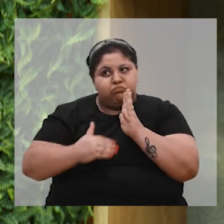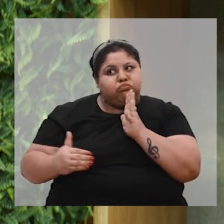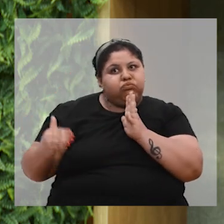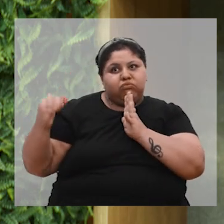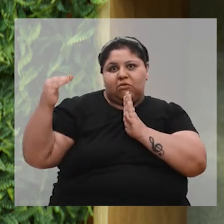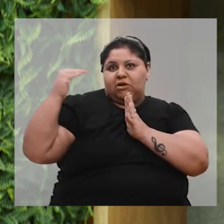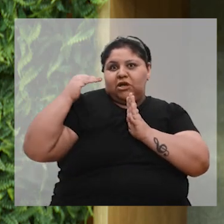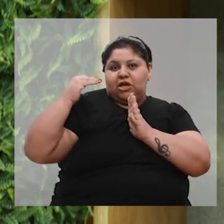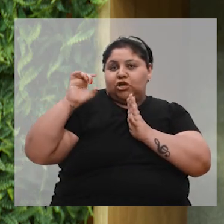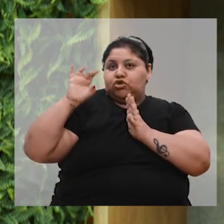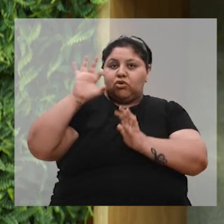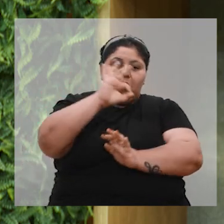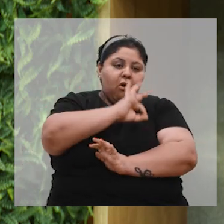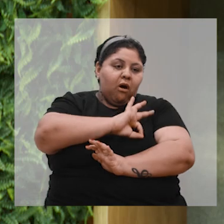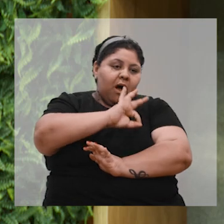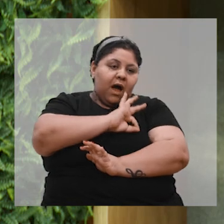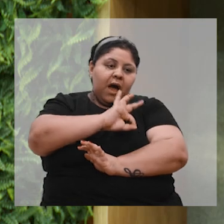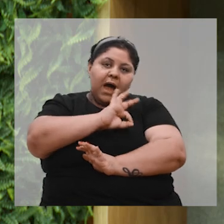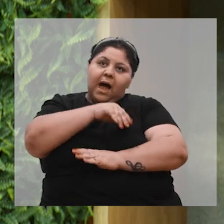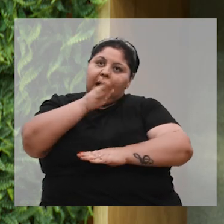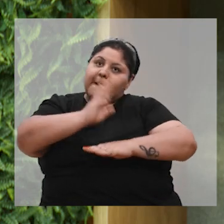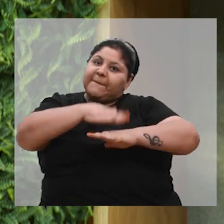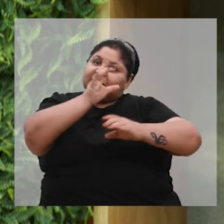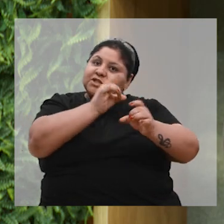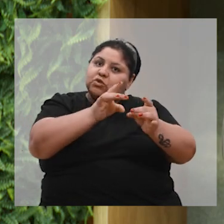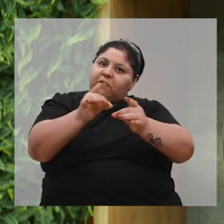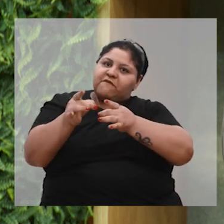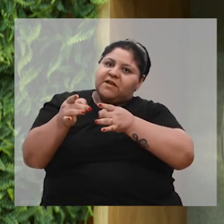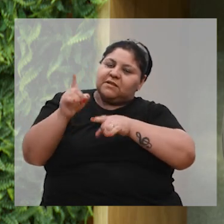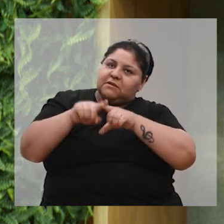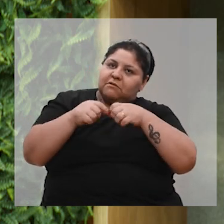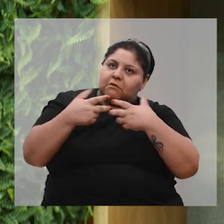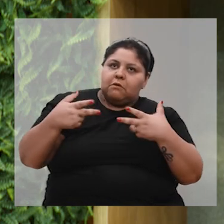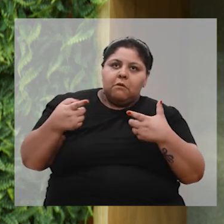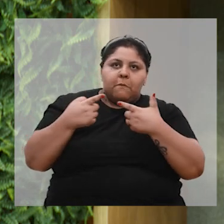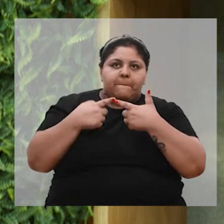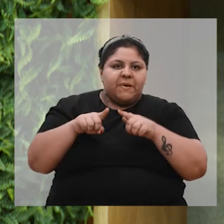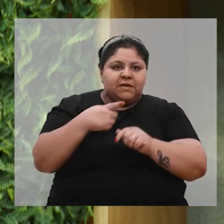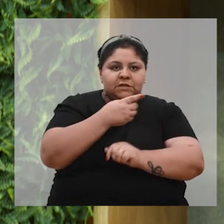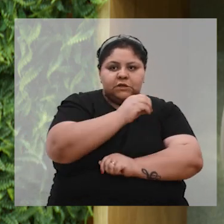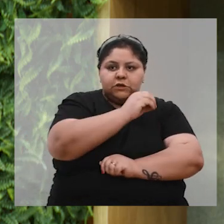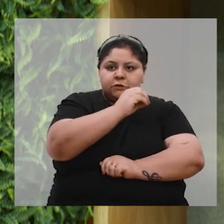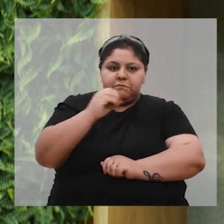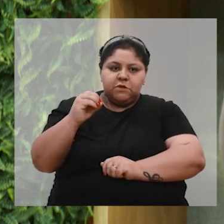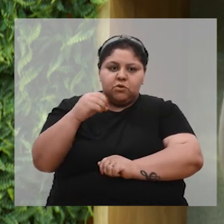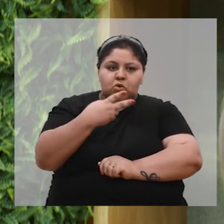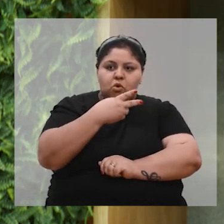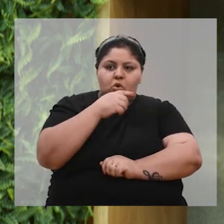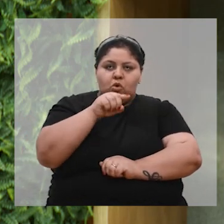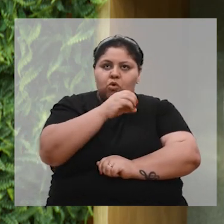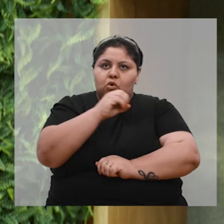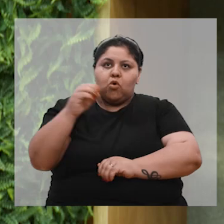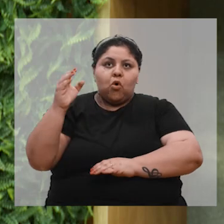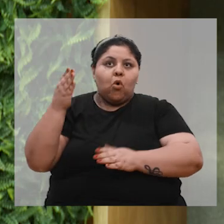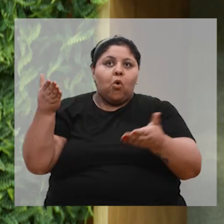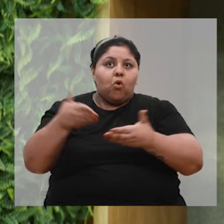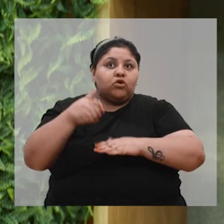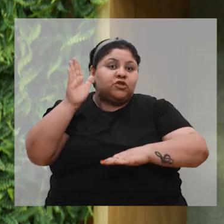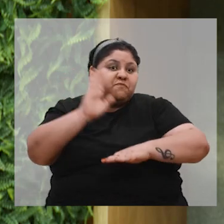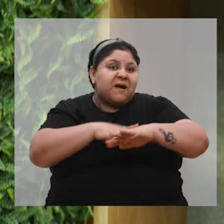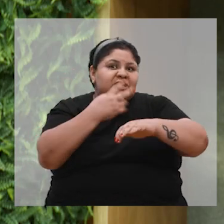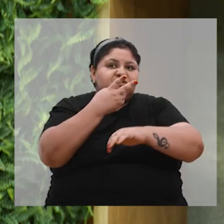minha ideia era ter uma renda extra com a venda de materiais. Só que 1.000, 2.000 a cada mês, hoje são mais de 20